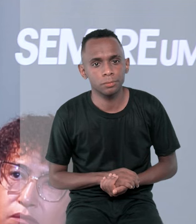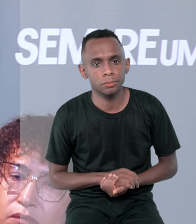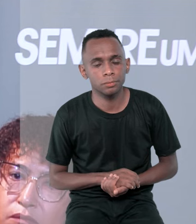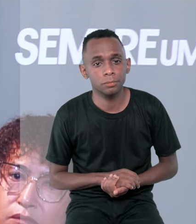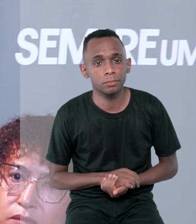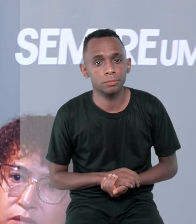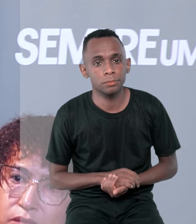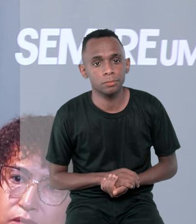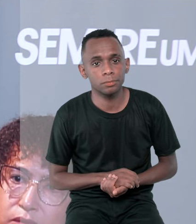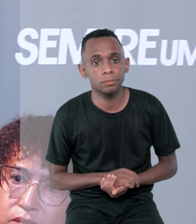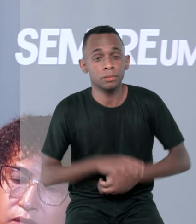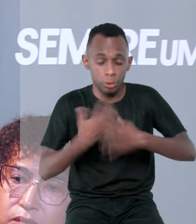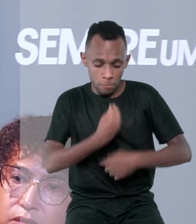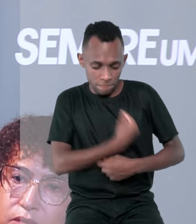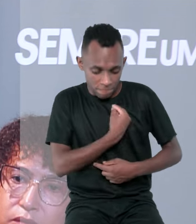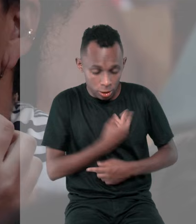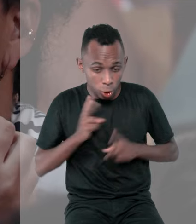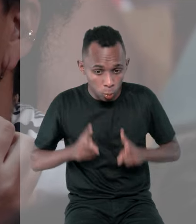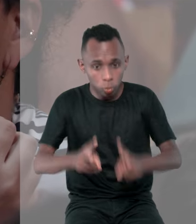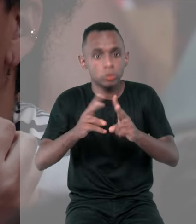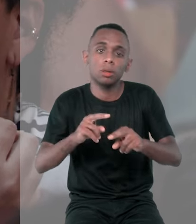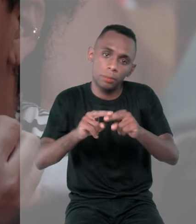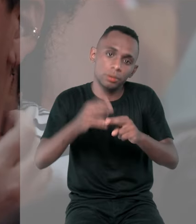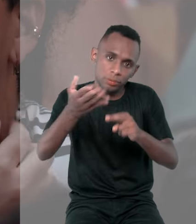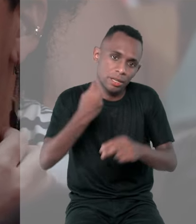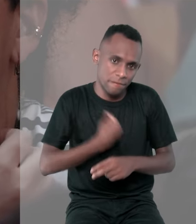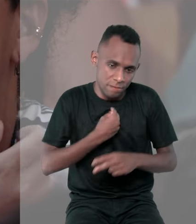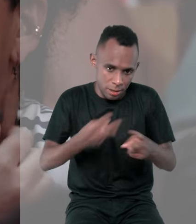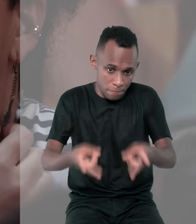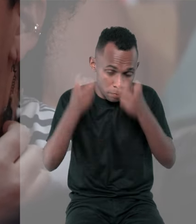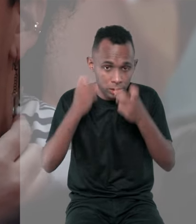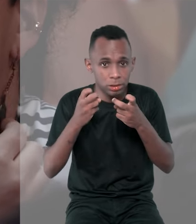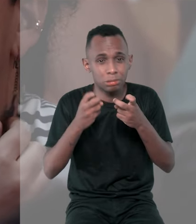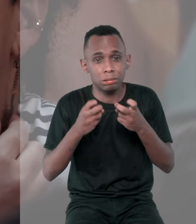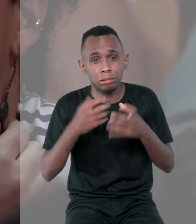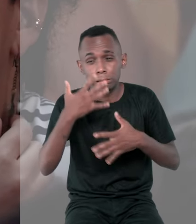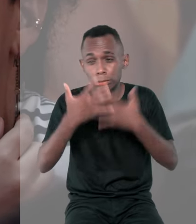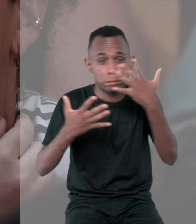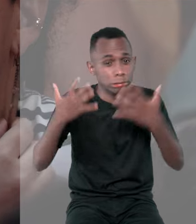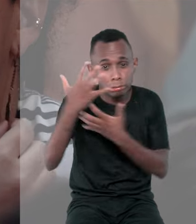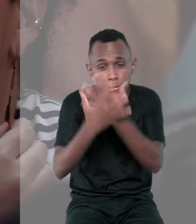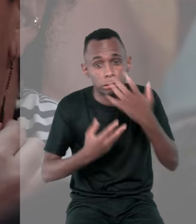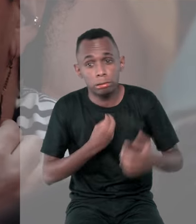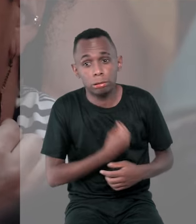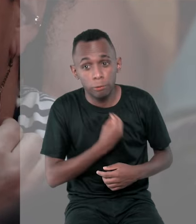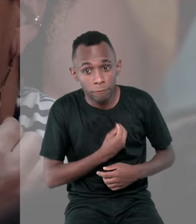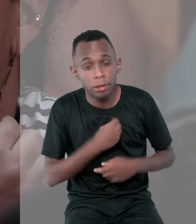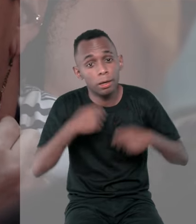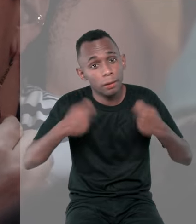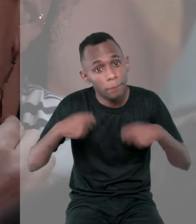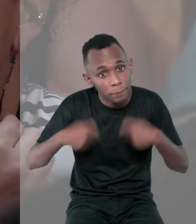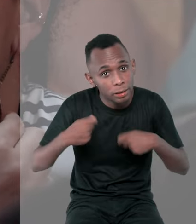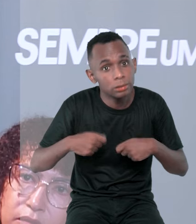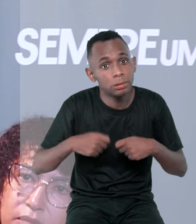E para sobreviver, porque é assim que você vê a vida, um tumulto vital com o qual você tem de lidar